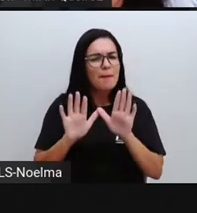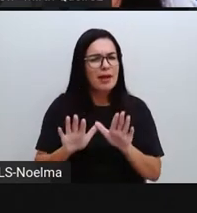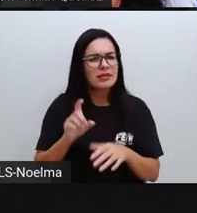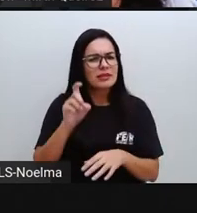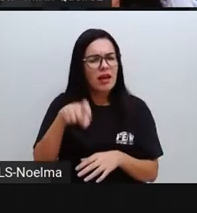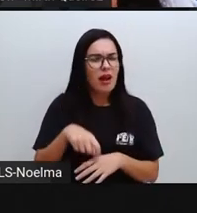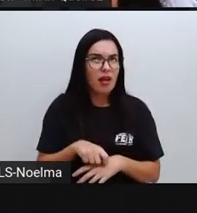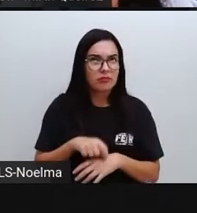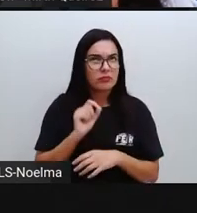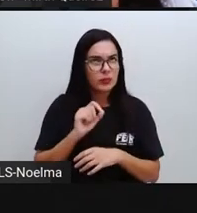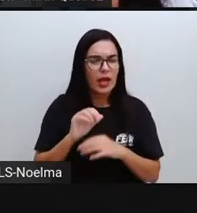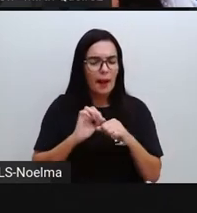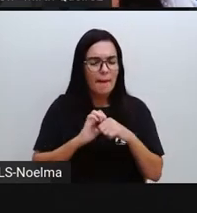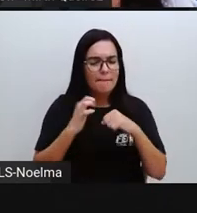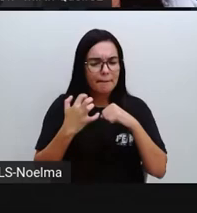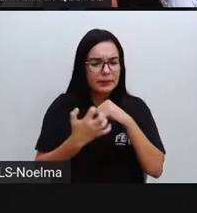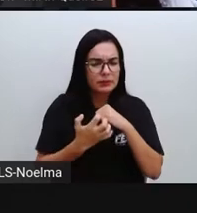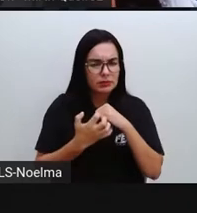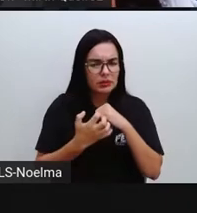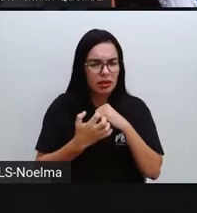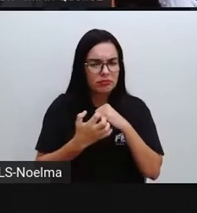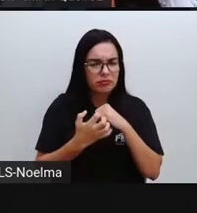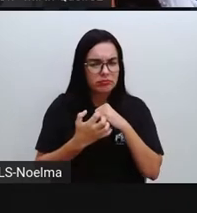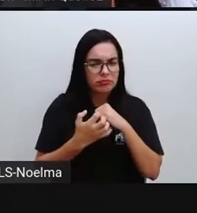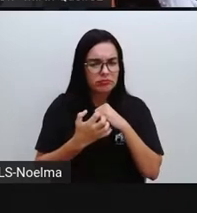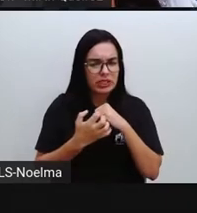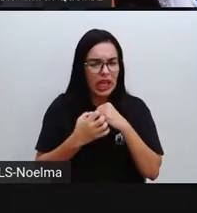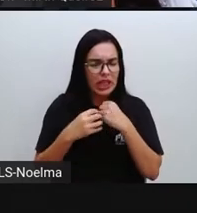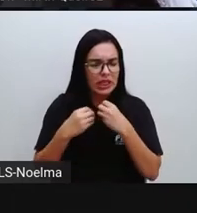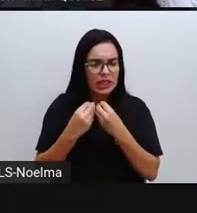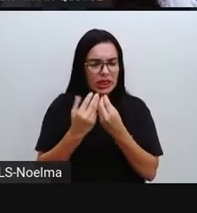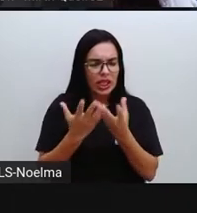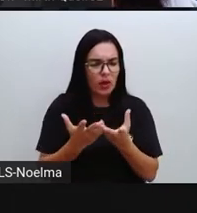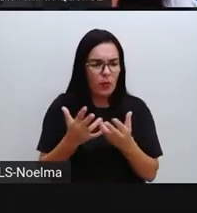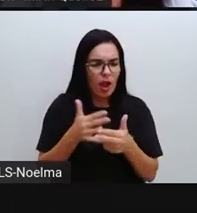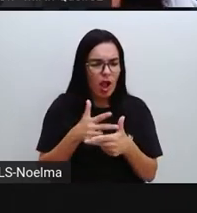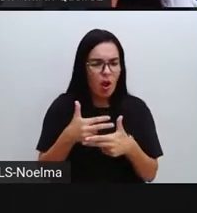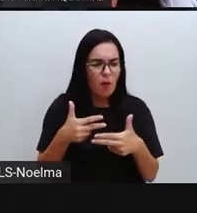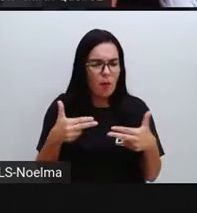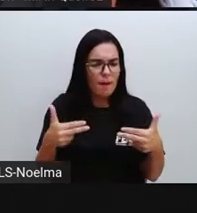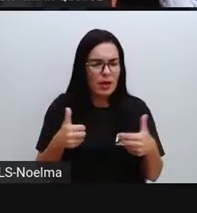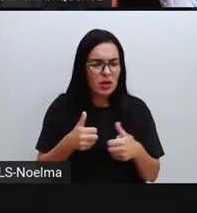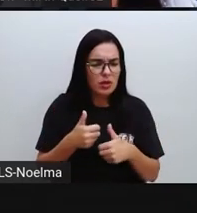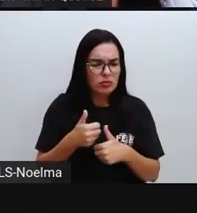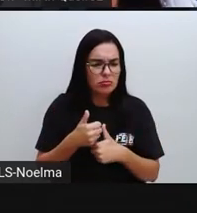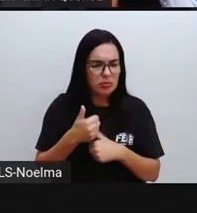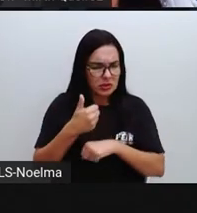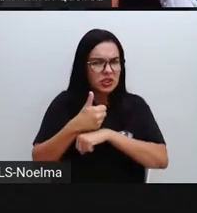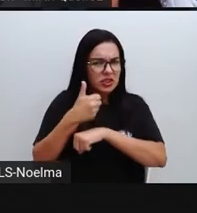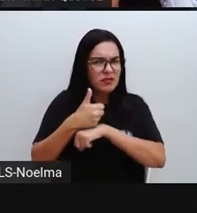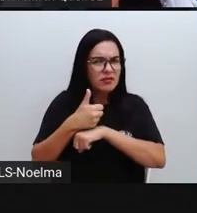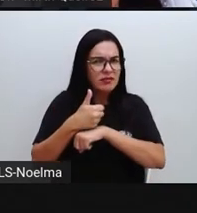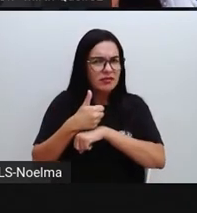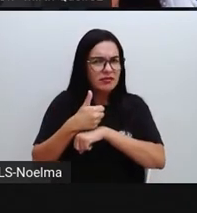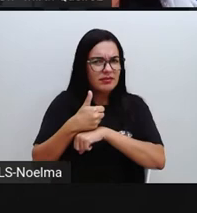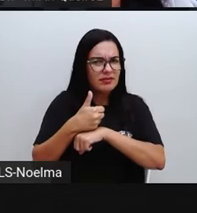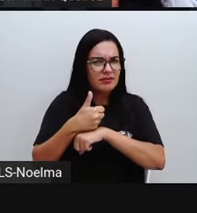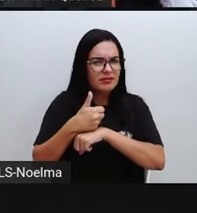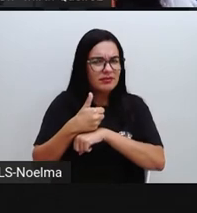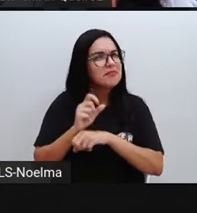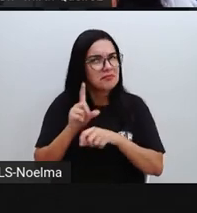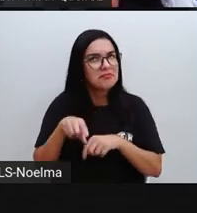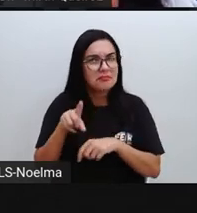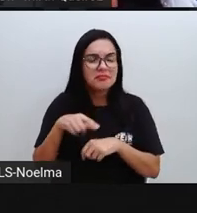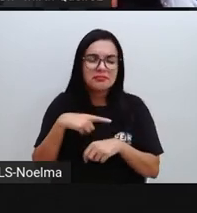Mas será que a pandemia trouxe algo positivo? Trouxe, como eu disse para vocês, trouxe coisas